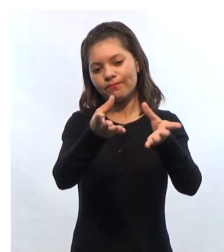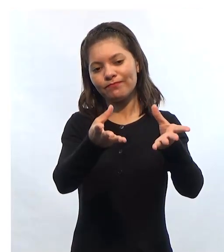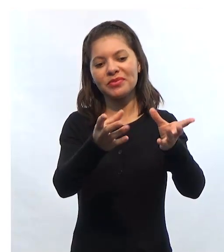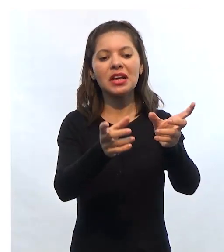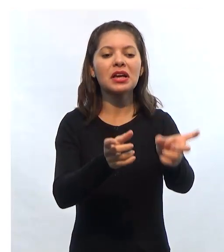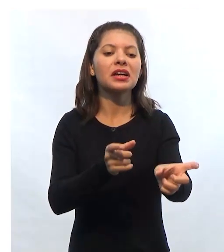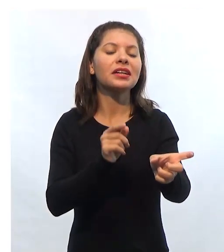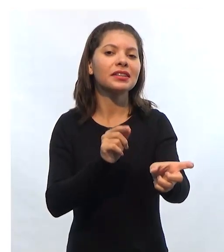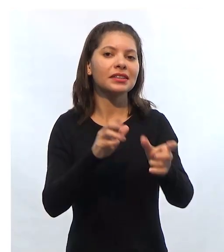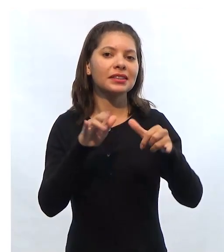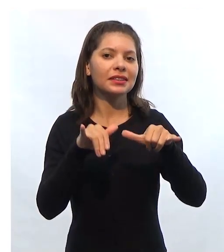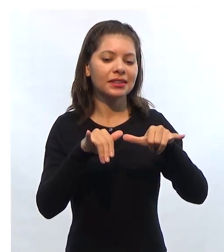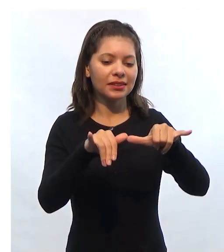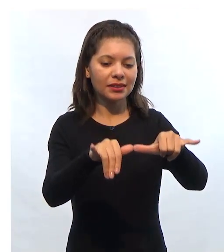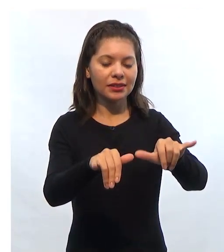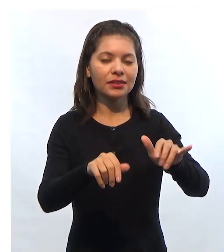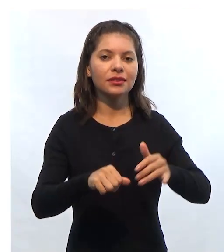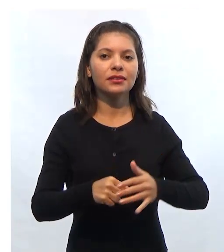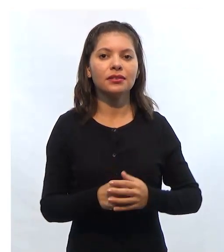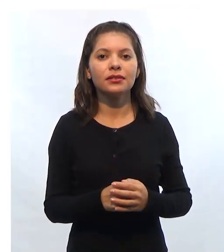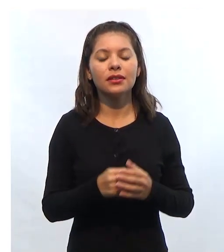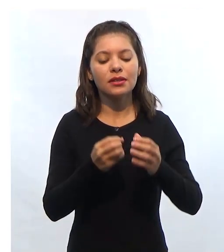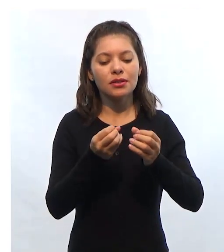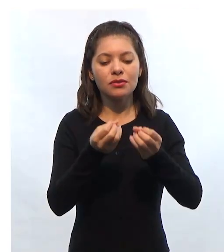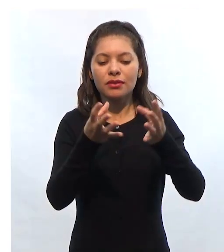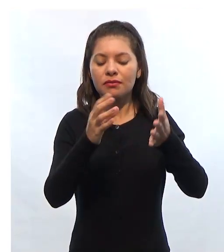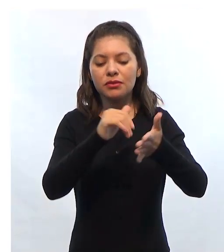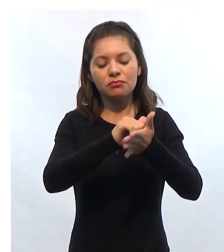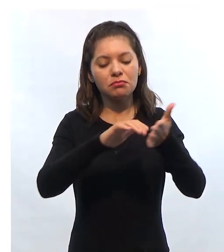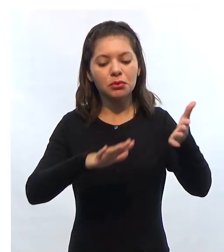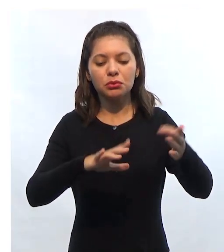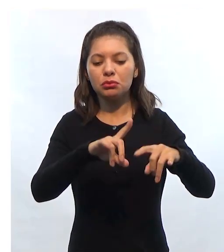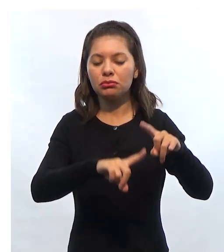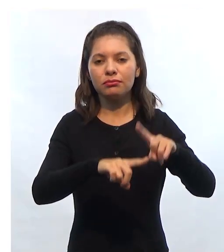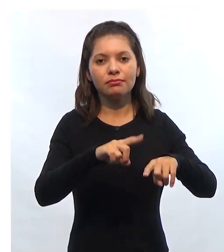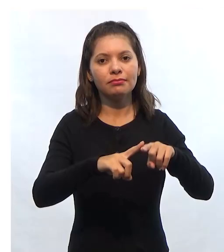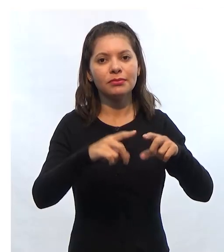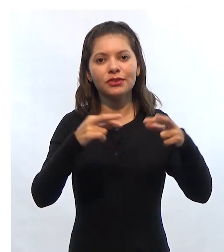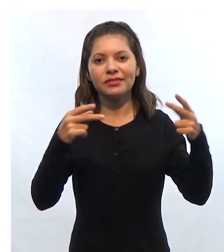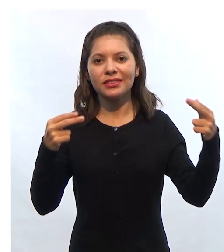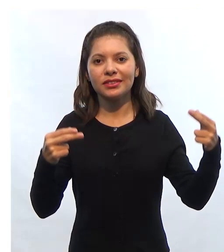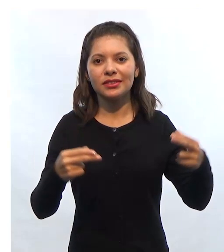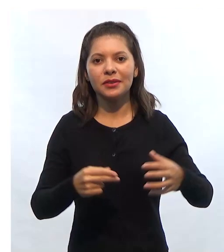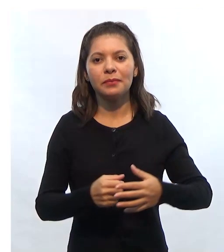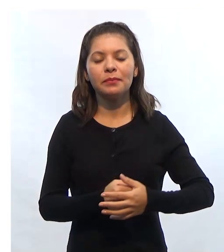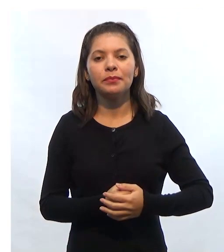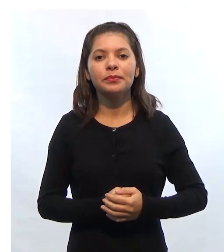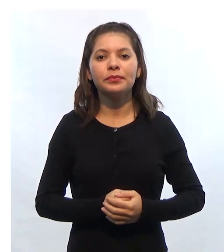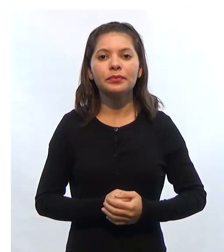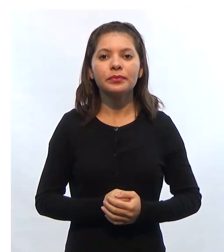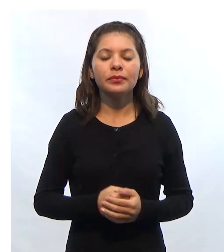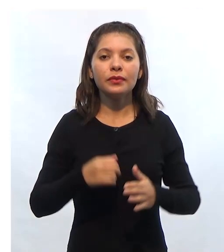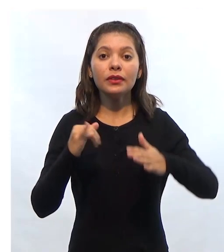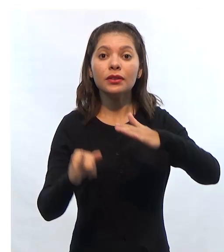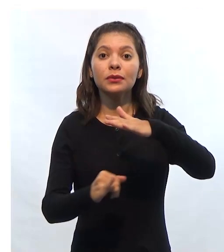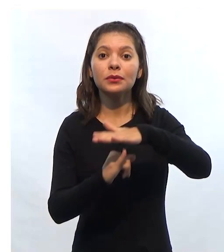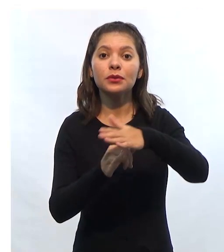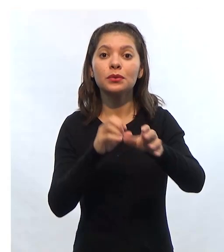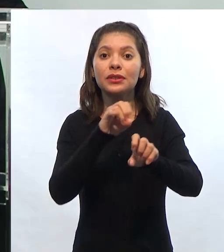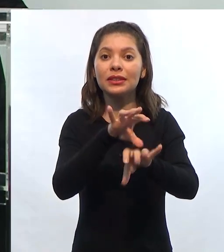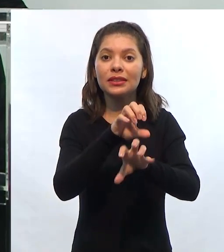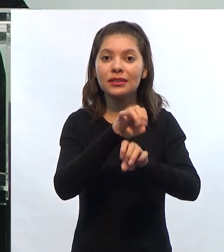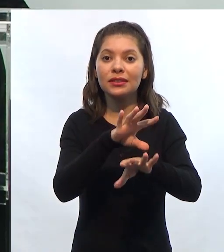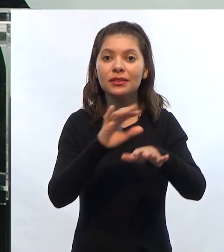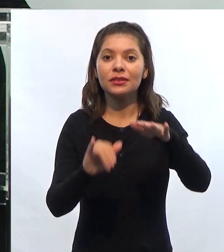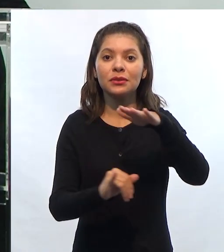enfim, oferecer algo para esse mercado, né? Oferecer um serviço, oferecer um produto. Isso serve também para